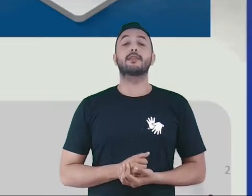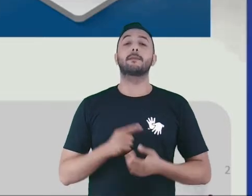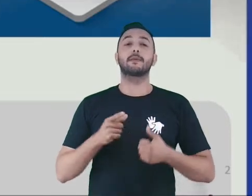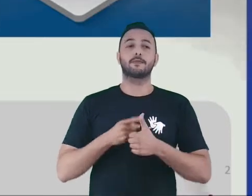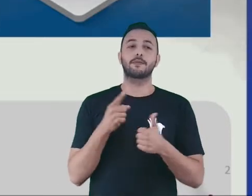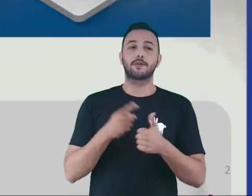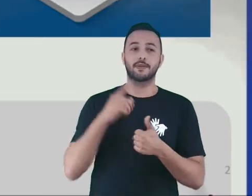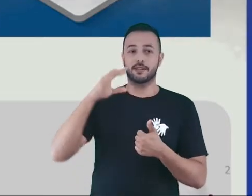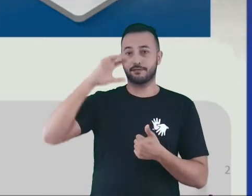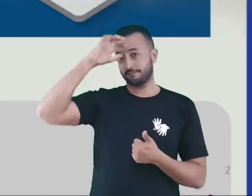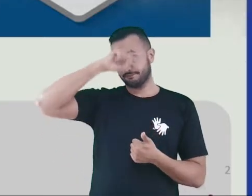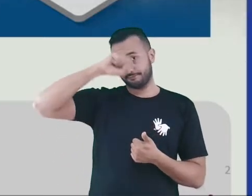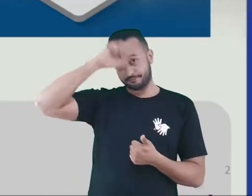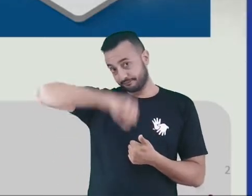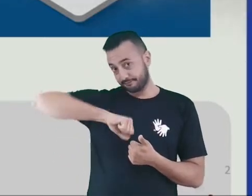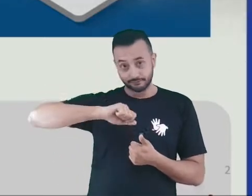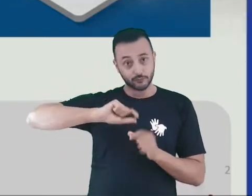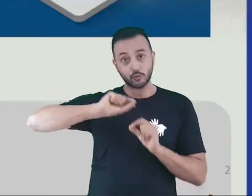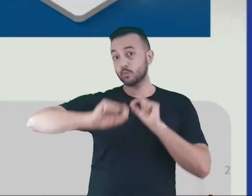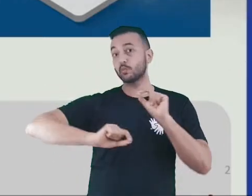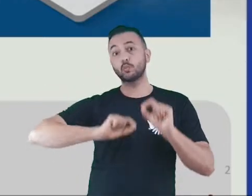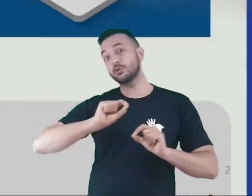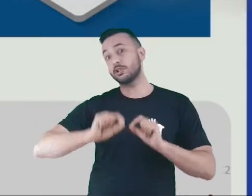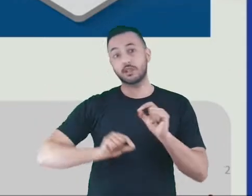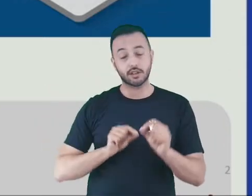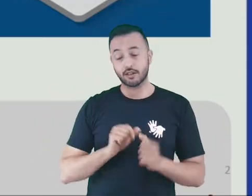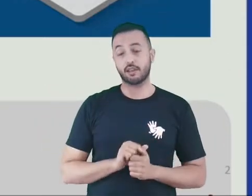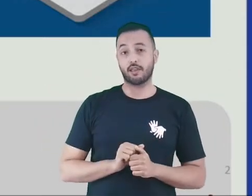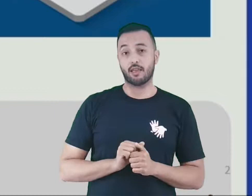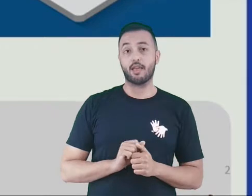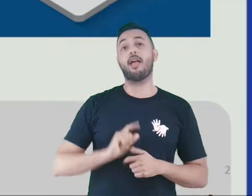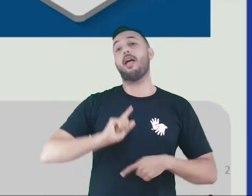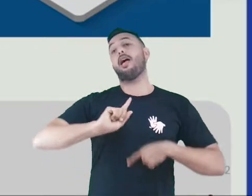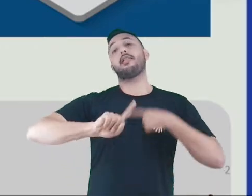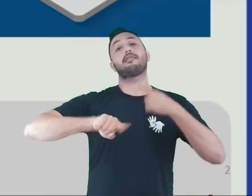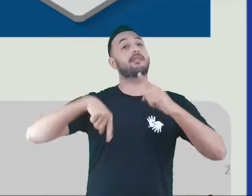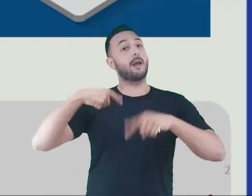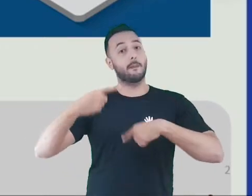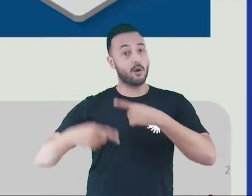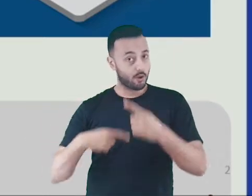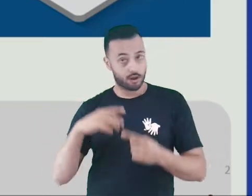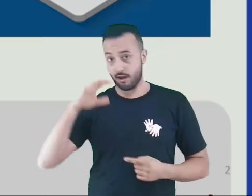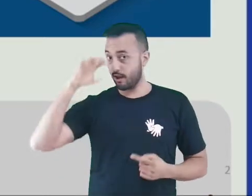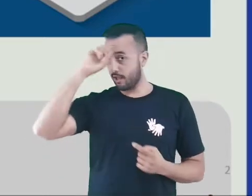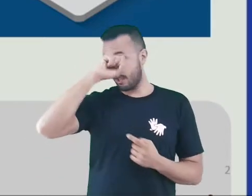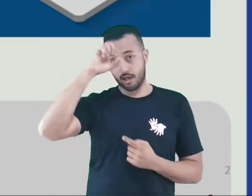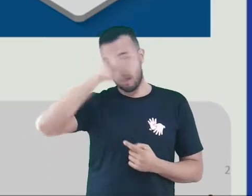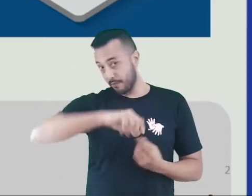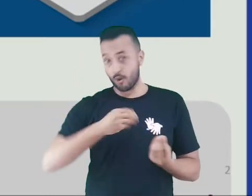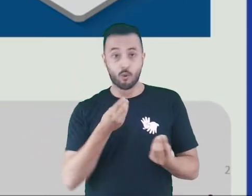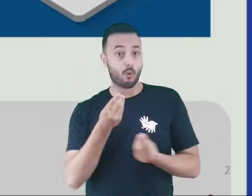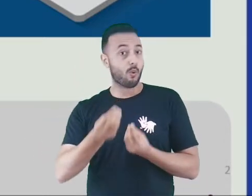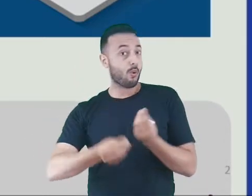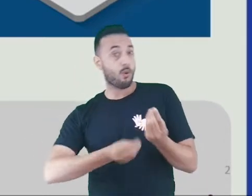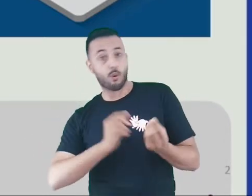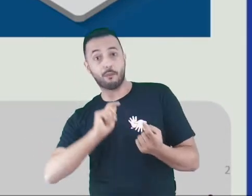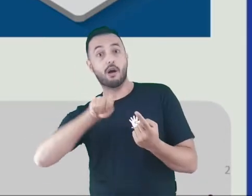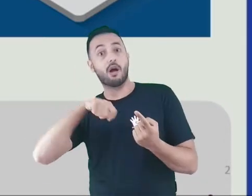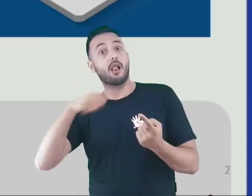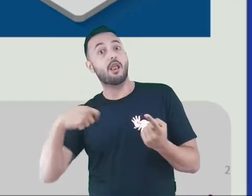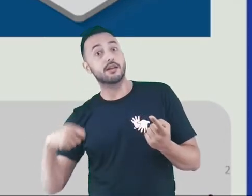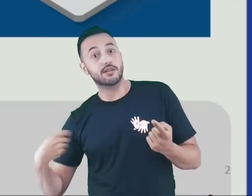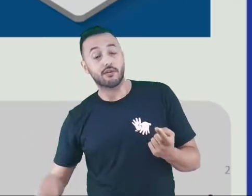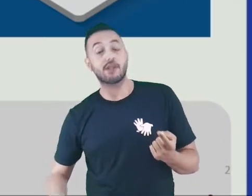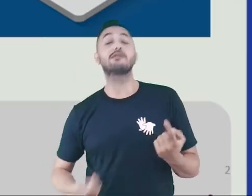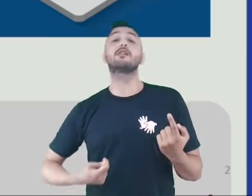primeiro, aprender sobre a definição. Depois, iremos aprender sobre as classificações dos pronomes e